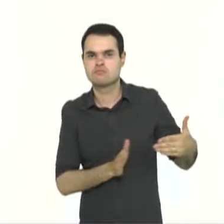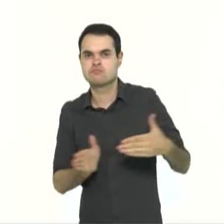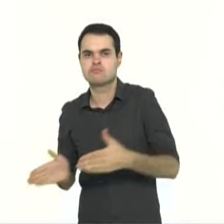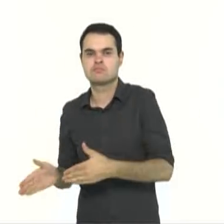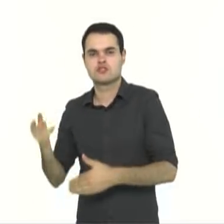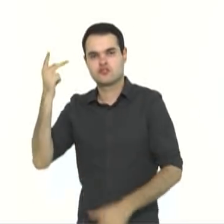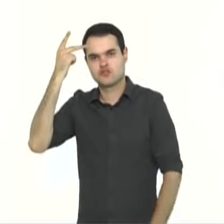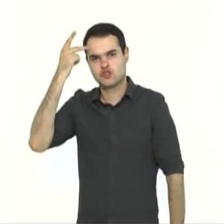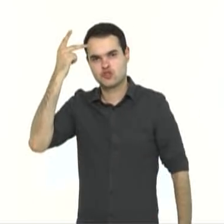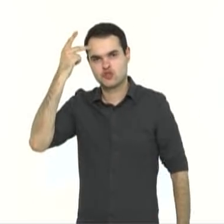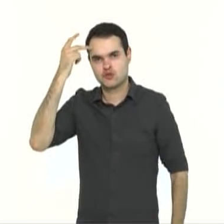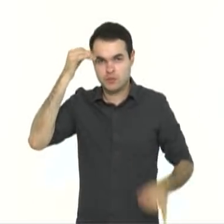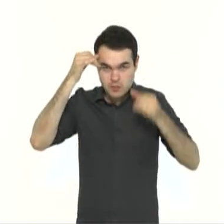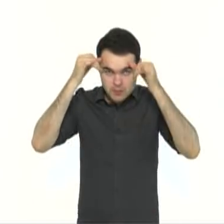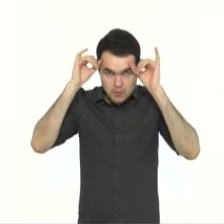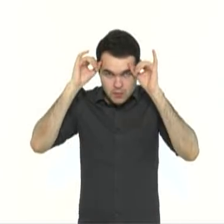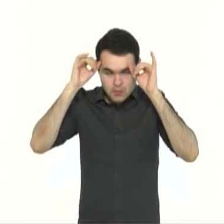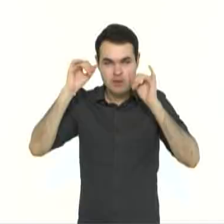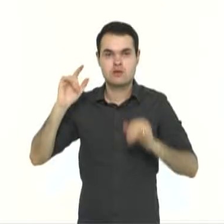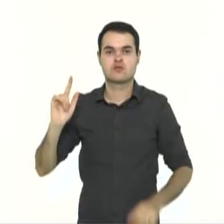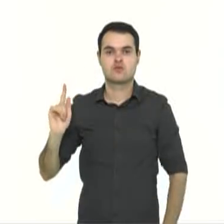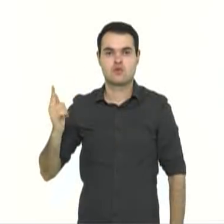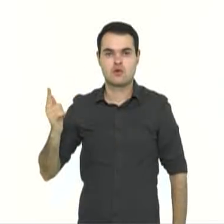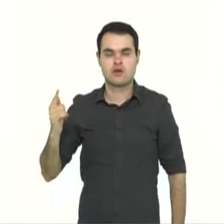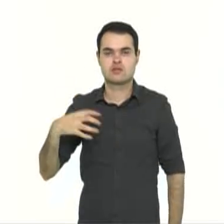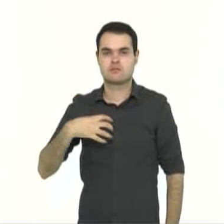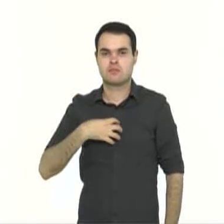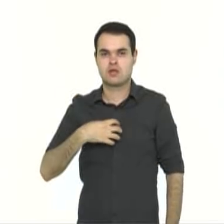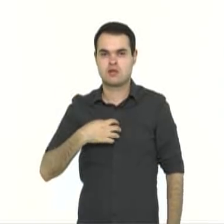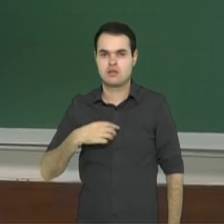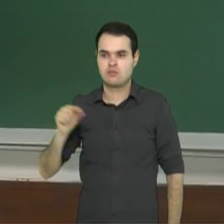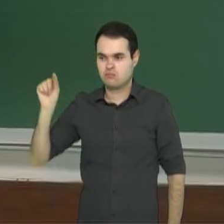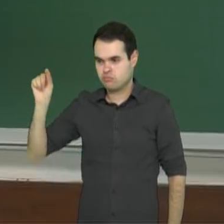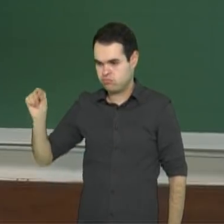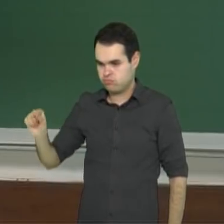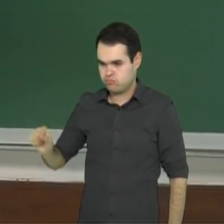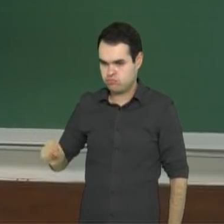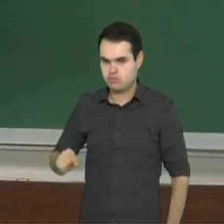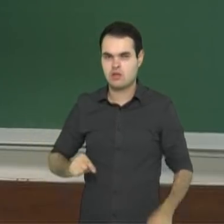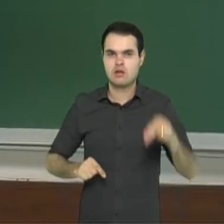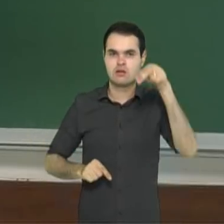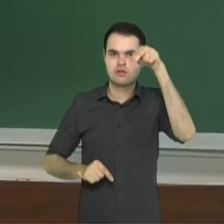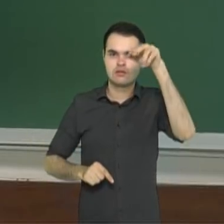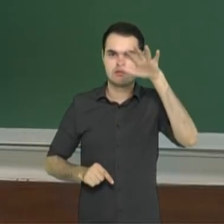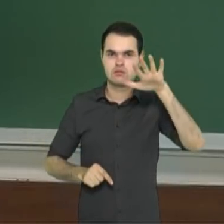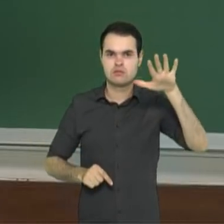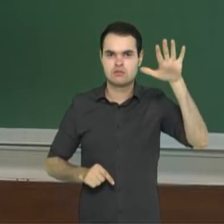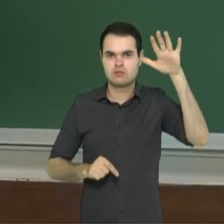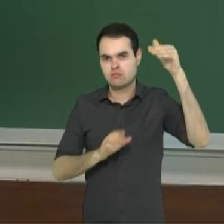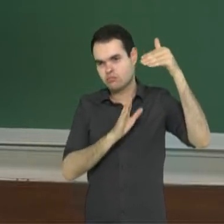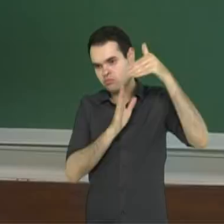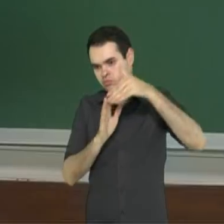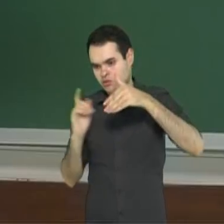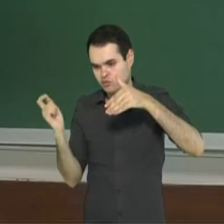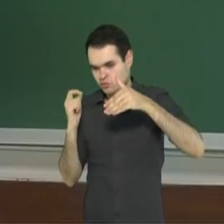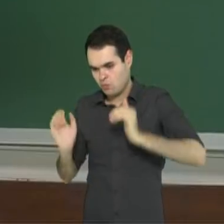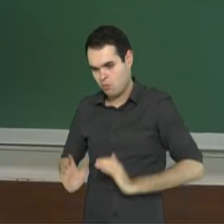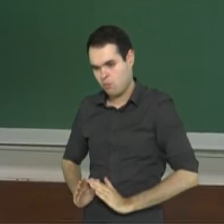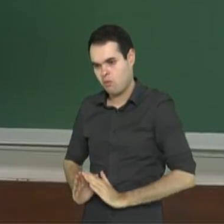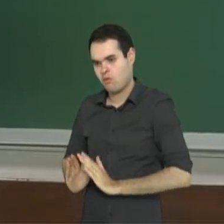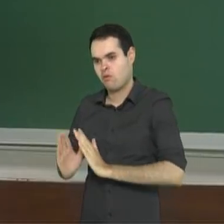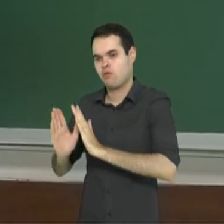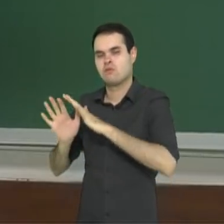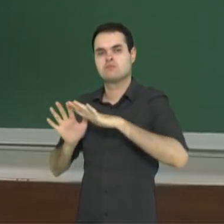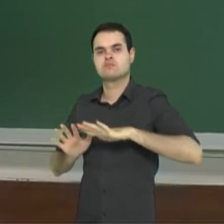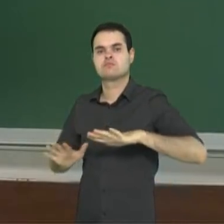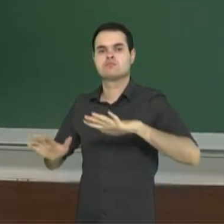São Paulo, Goiás e Bahia, esses gados estavam vindo lá das regiões missioneiras no Rio Grande do Sul.